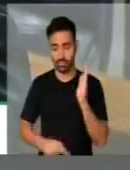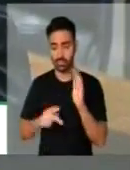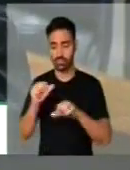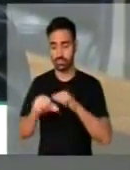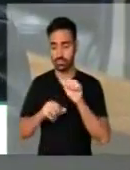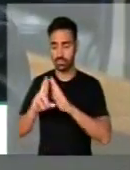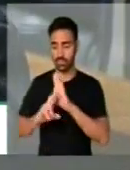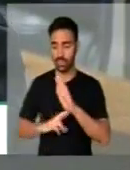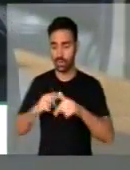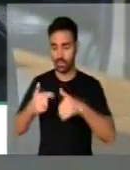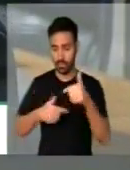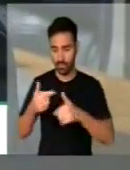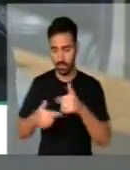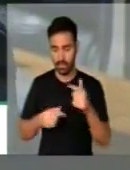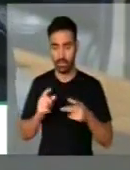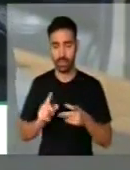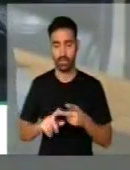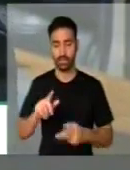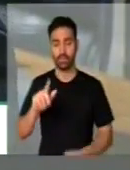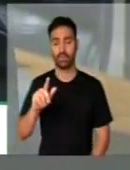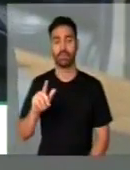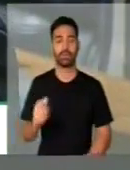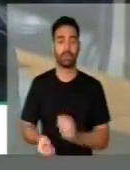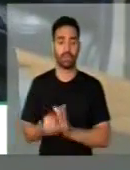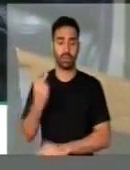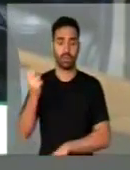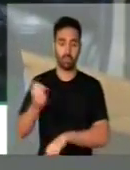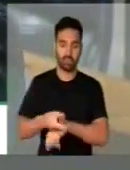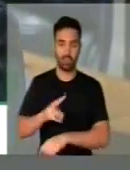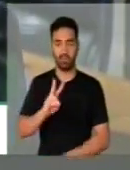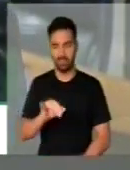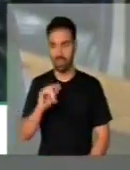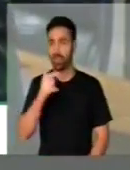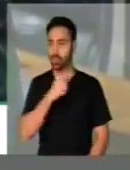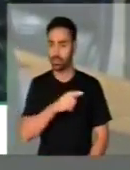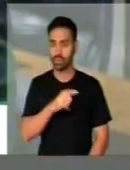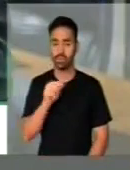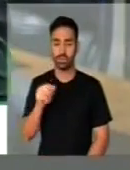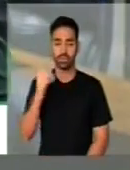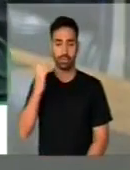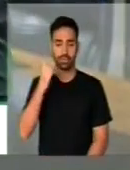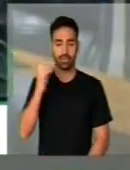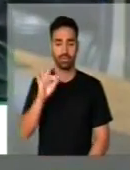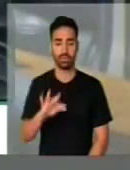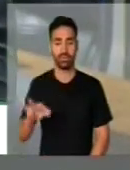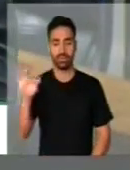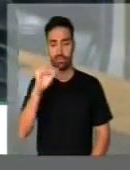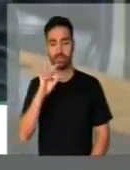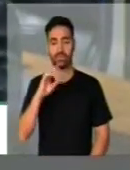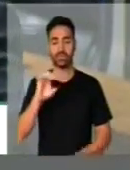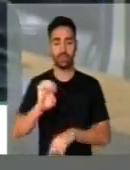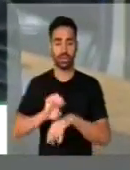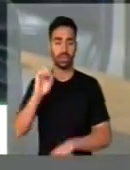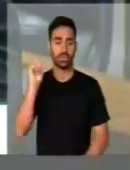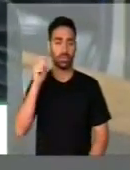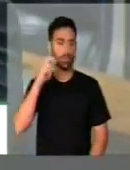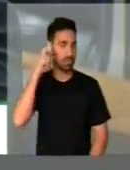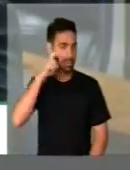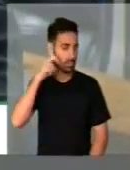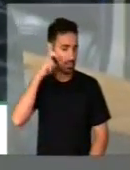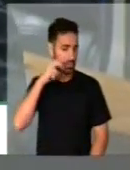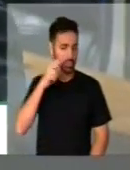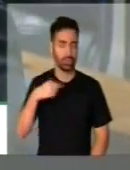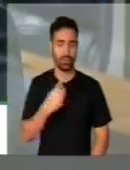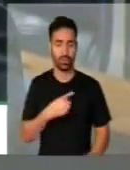reforma trabalhista, geração de empregos poderão vir, que é o deputado federal do Rio Grande do Norte, da